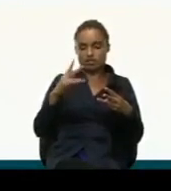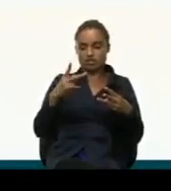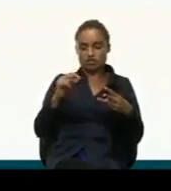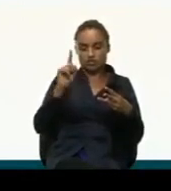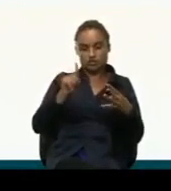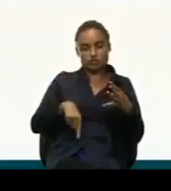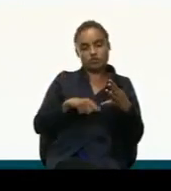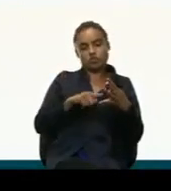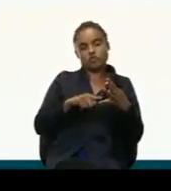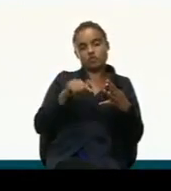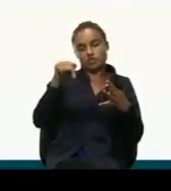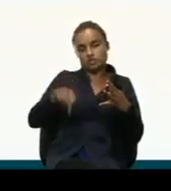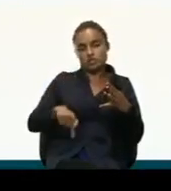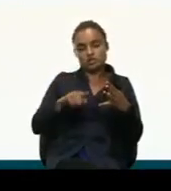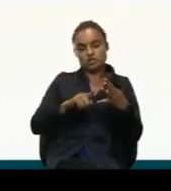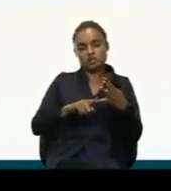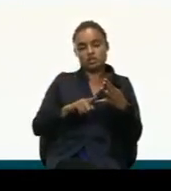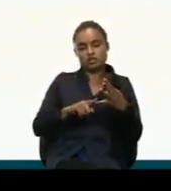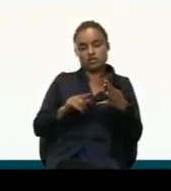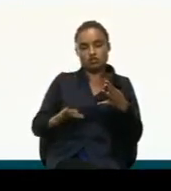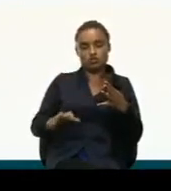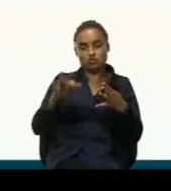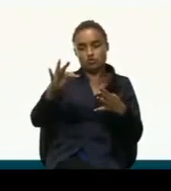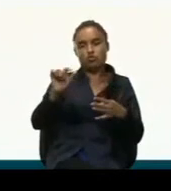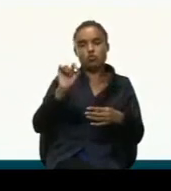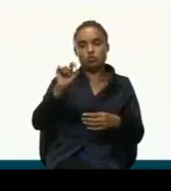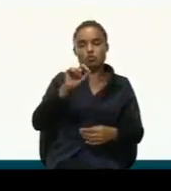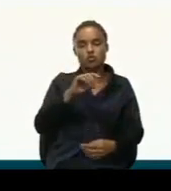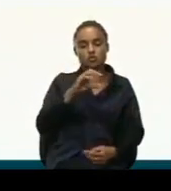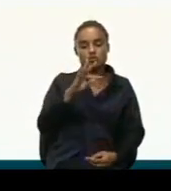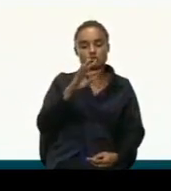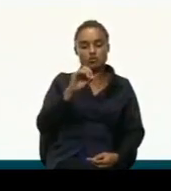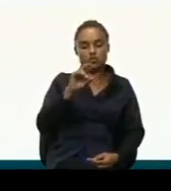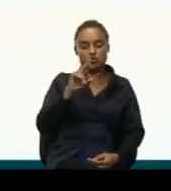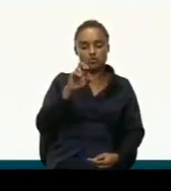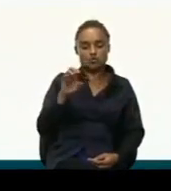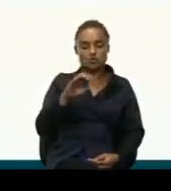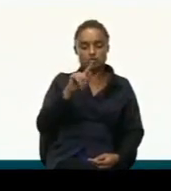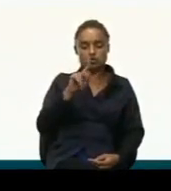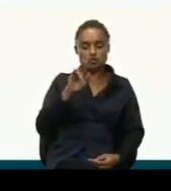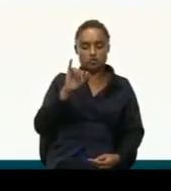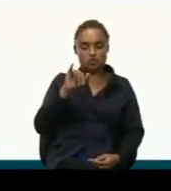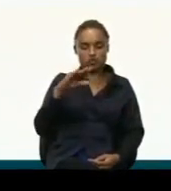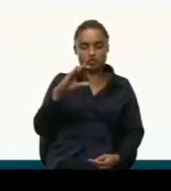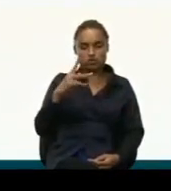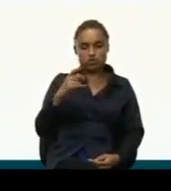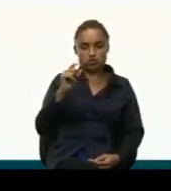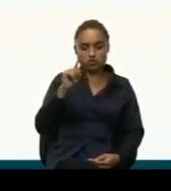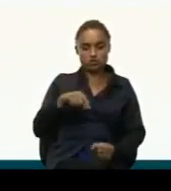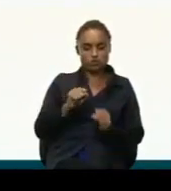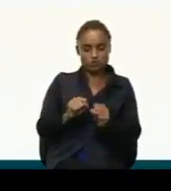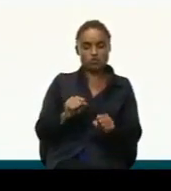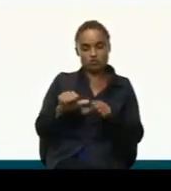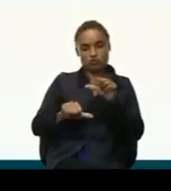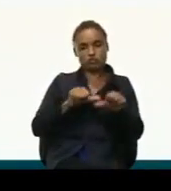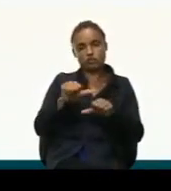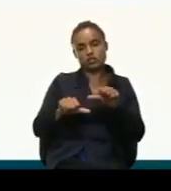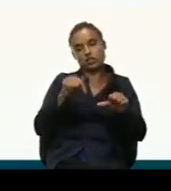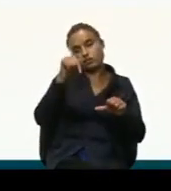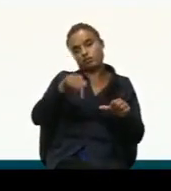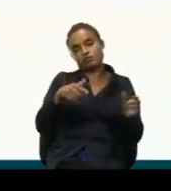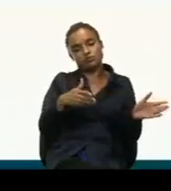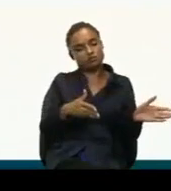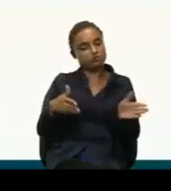braço dessa edificação. Futuramente, essa torre do guincho ela pode mudar para cá, ok? Para poder trabalhar nesse